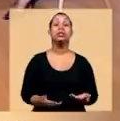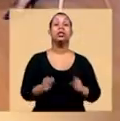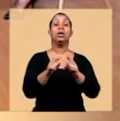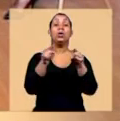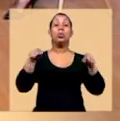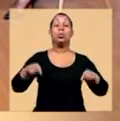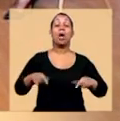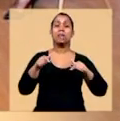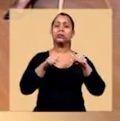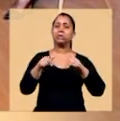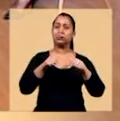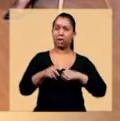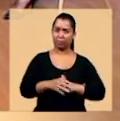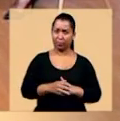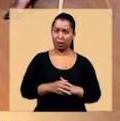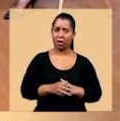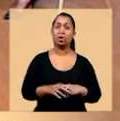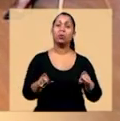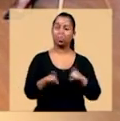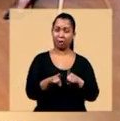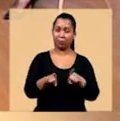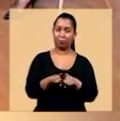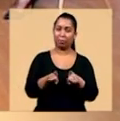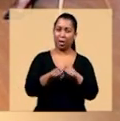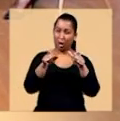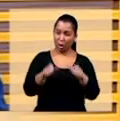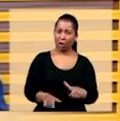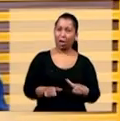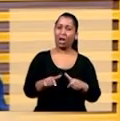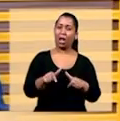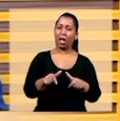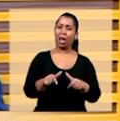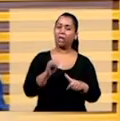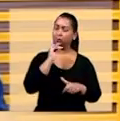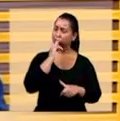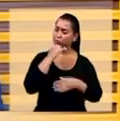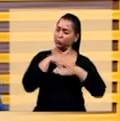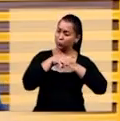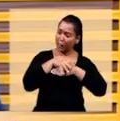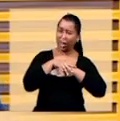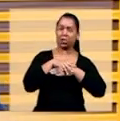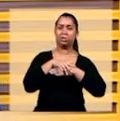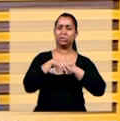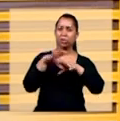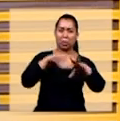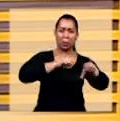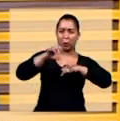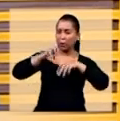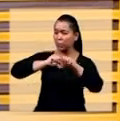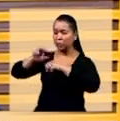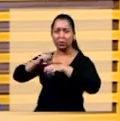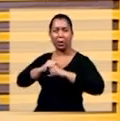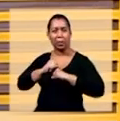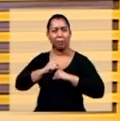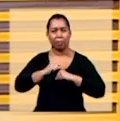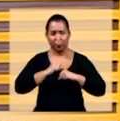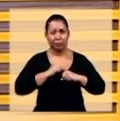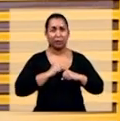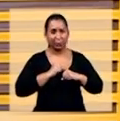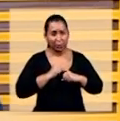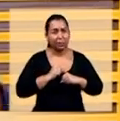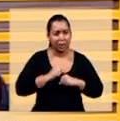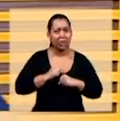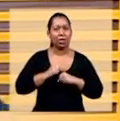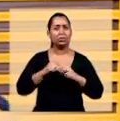e no ambiente de trabalho, ele também fica doente? O ambiente de trabalho também acaba se contaminando numa